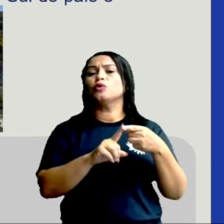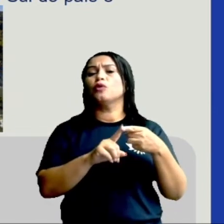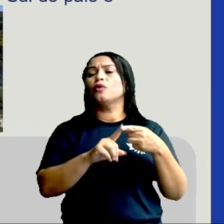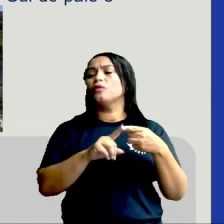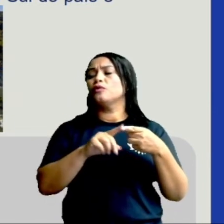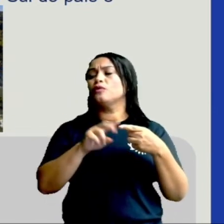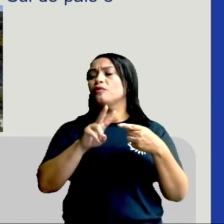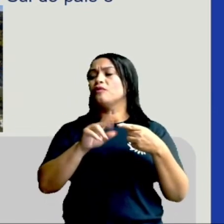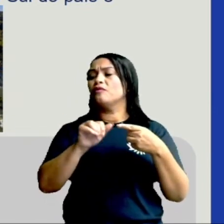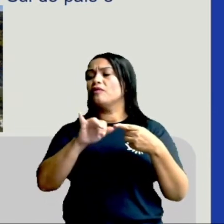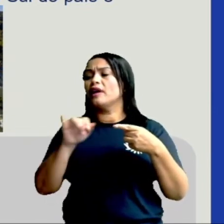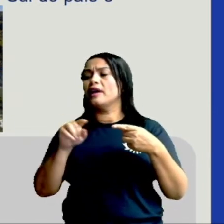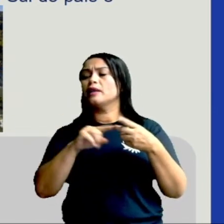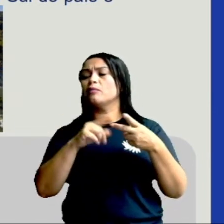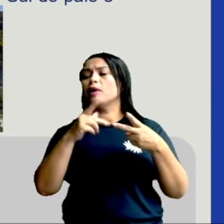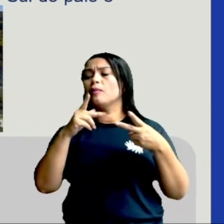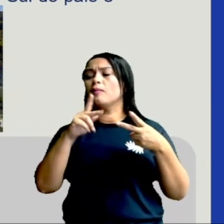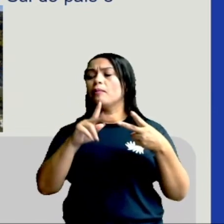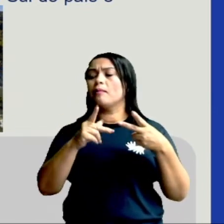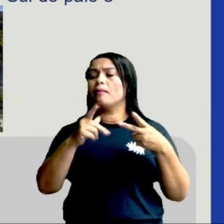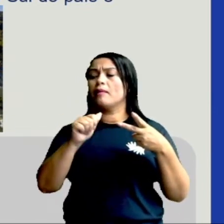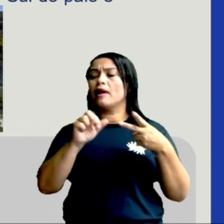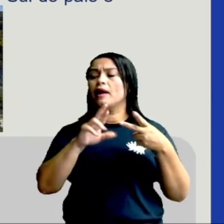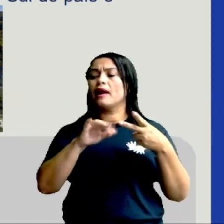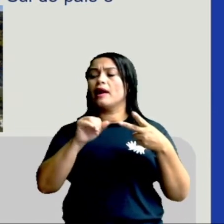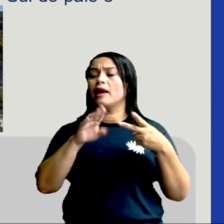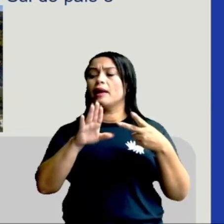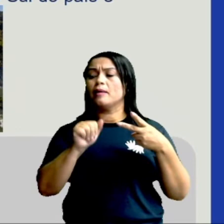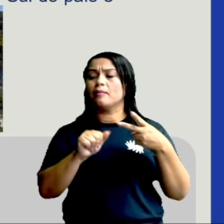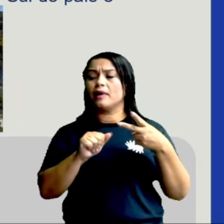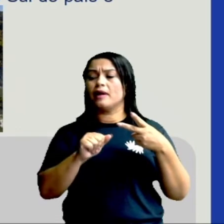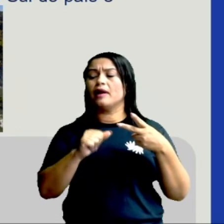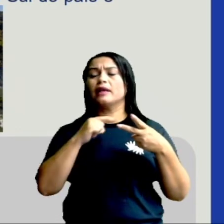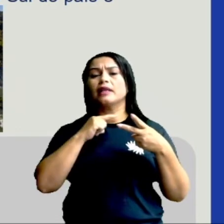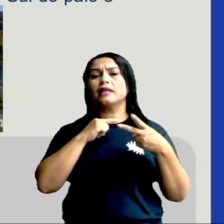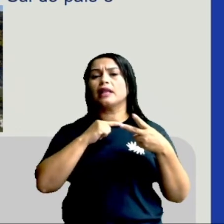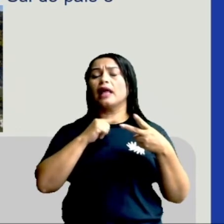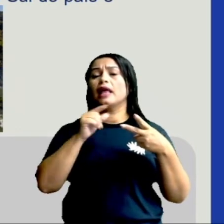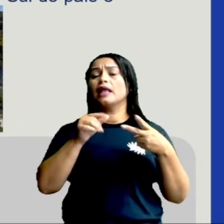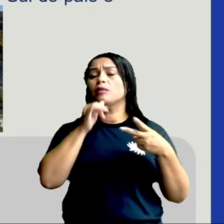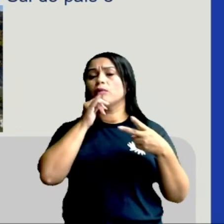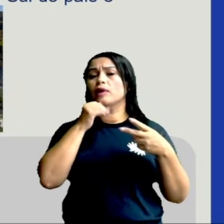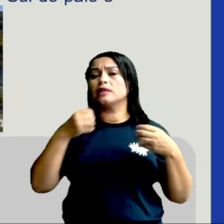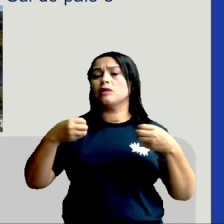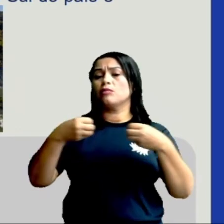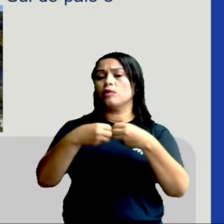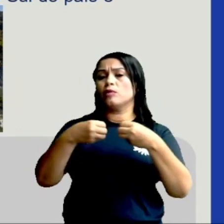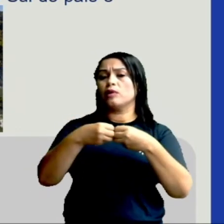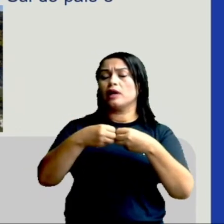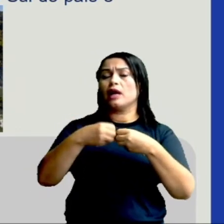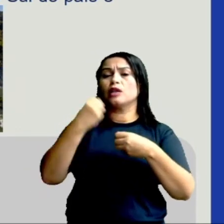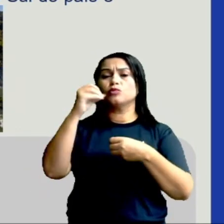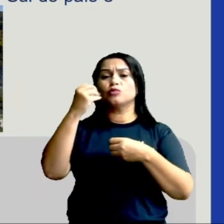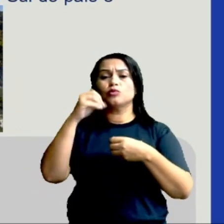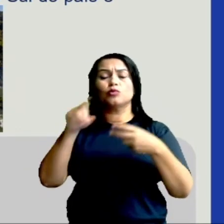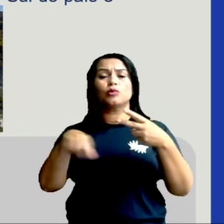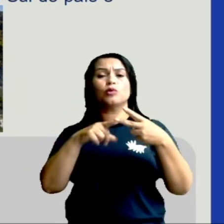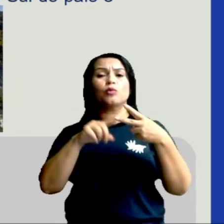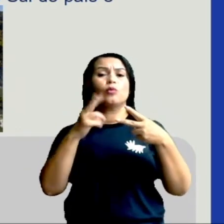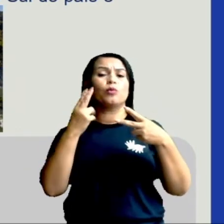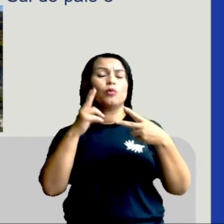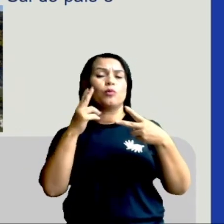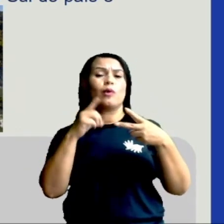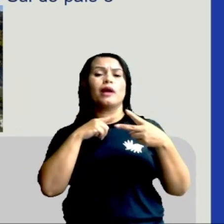Uruguai e o Rio Quaraí, que é a fronteira natural entre Rio Grande do Sul e Uruguai. E na divisão